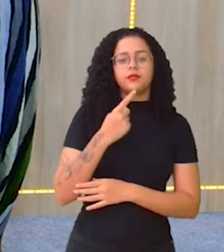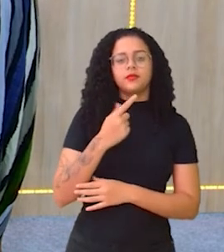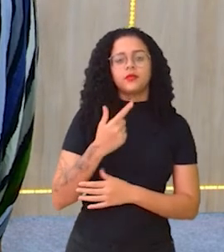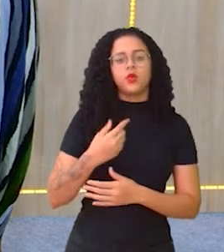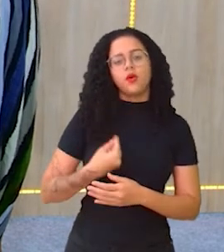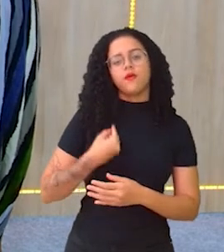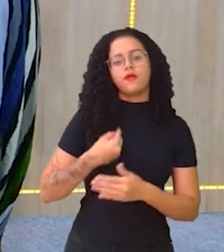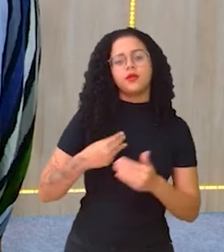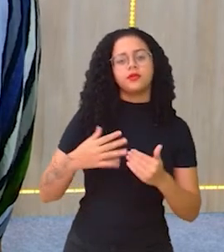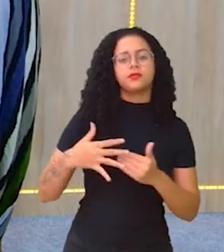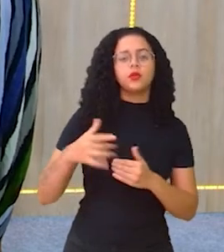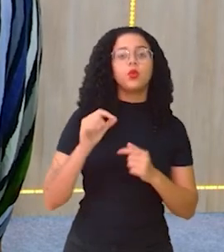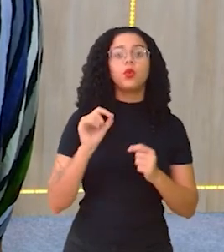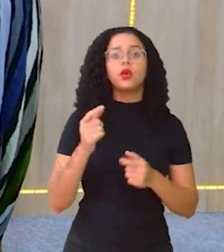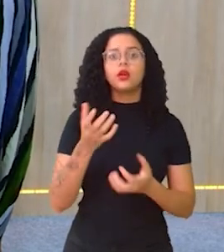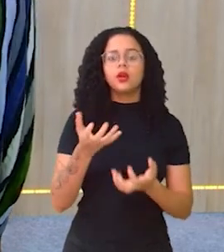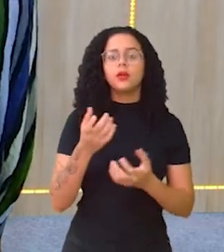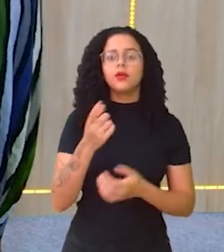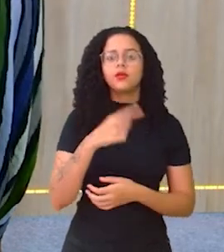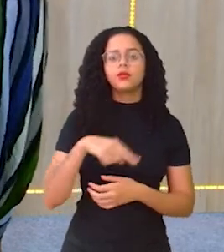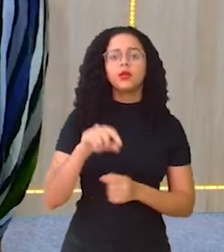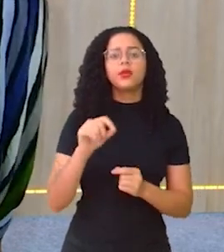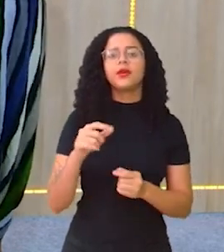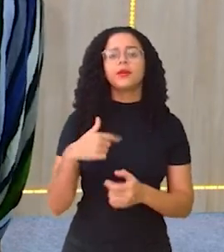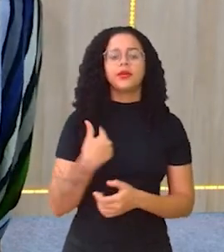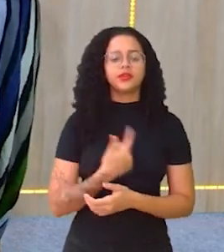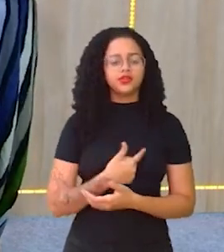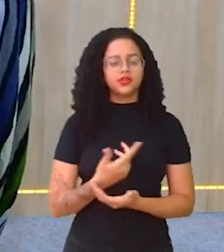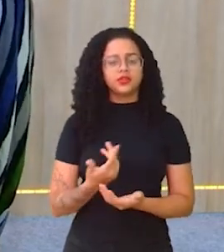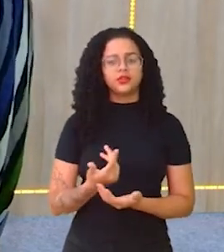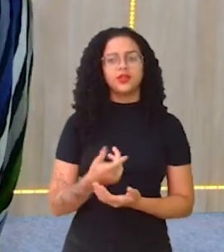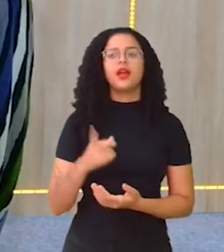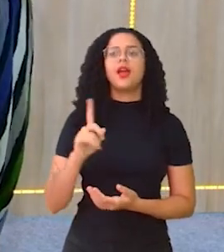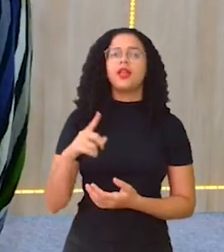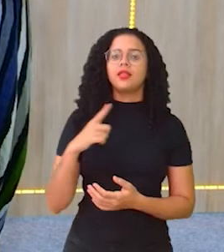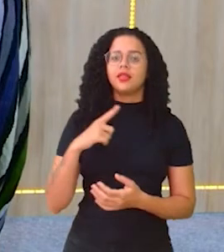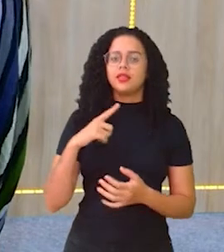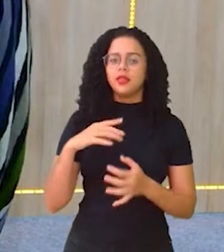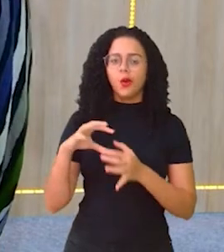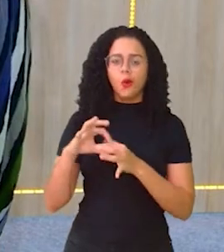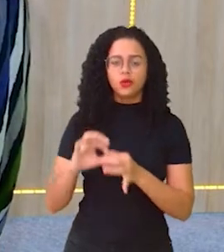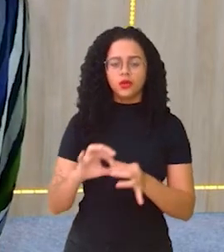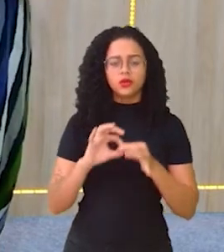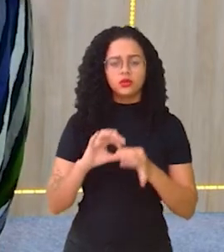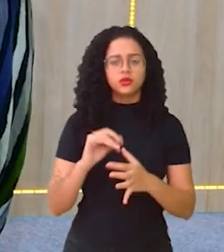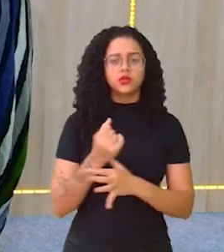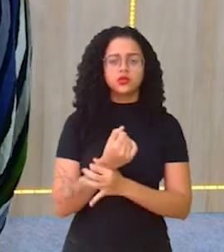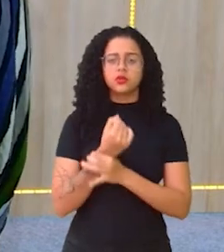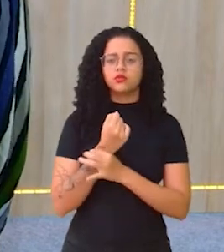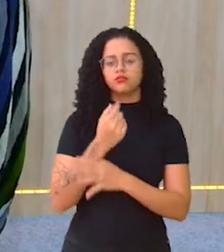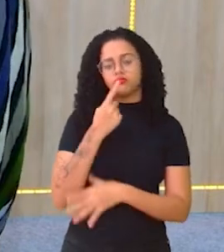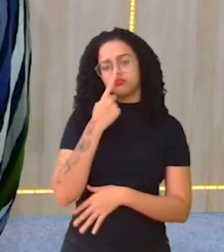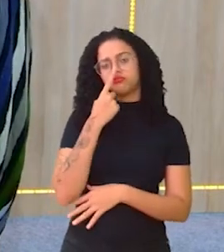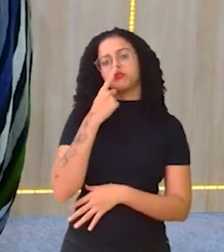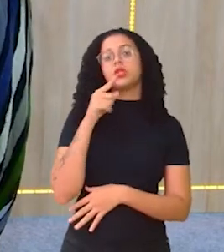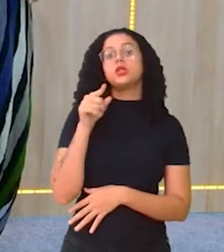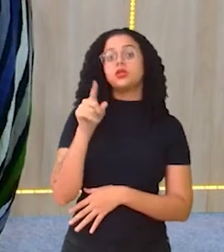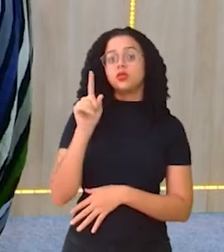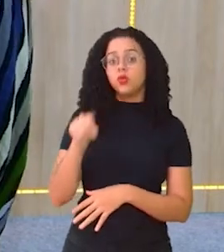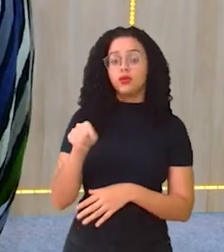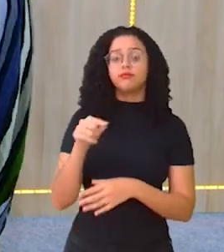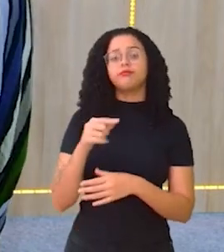vida. E o que a gente quer para vocês, o que a gente quer para a gente, é isso. É ter conexão, é ter essa segurança, é ter intimidade. E isso